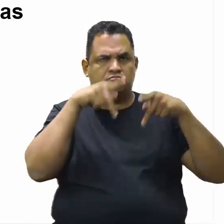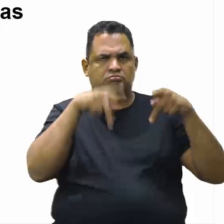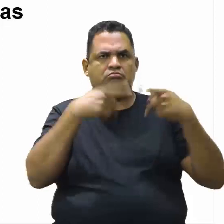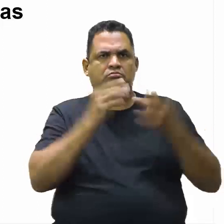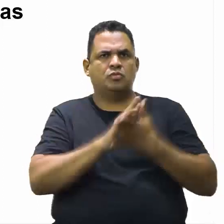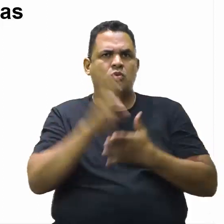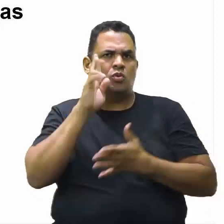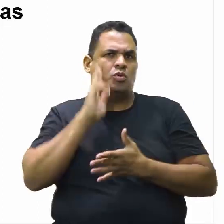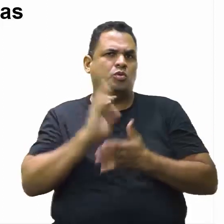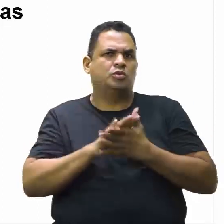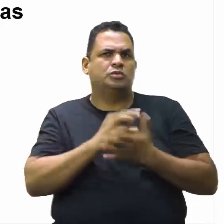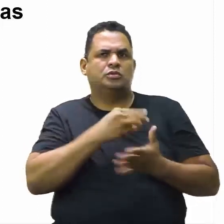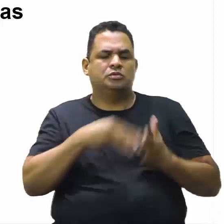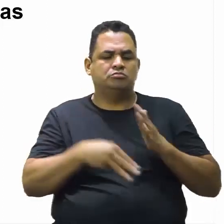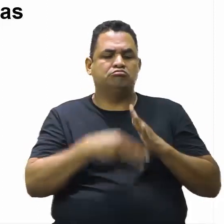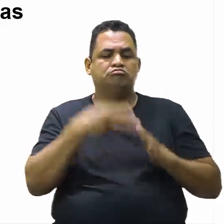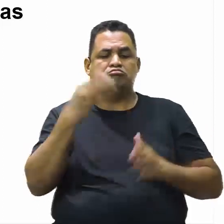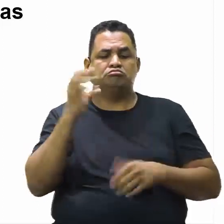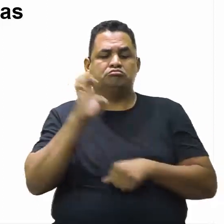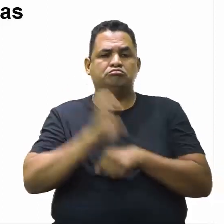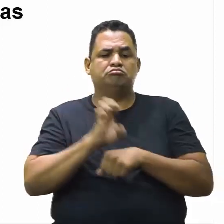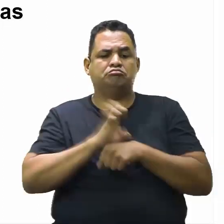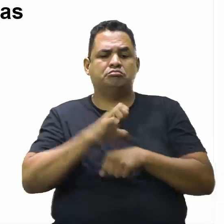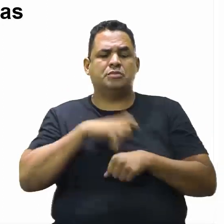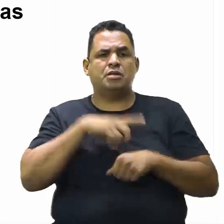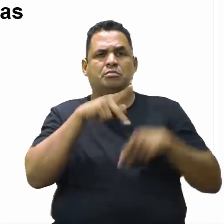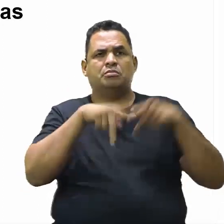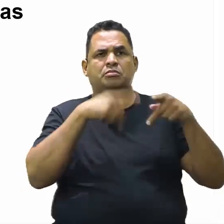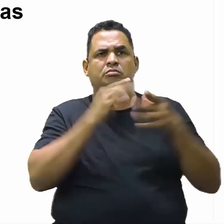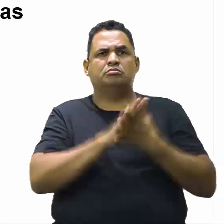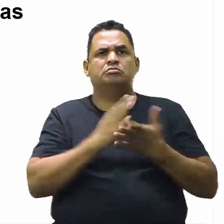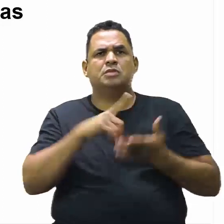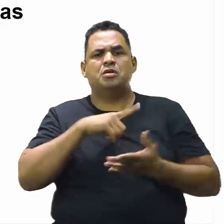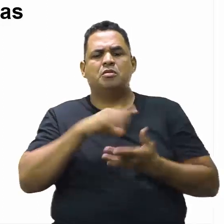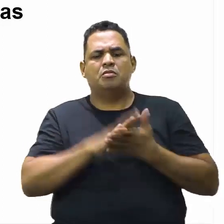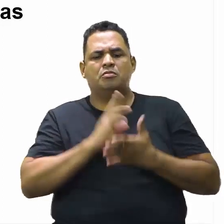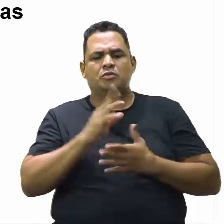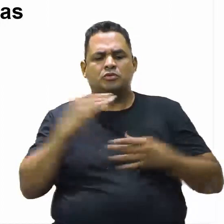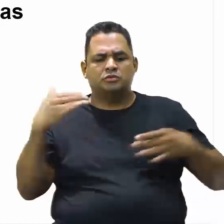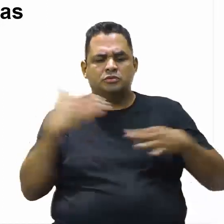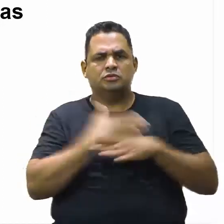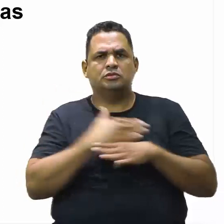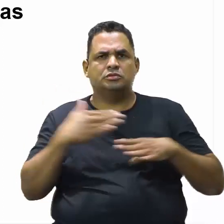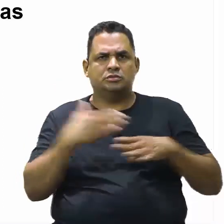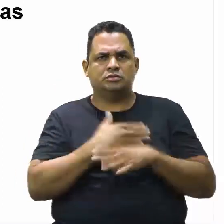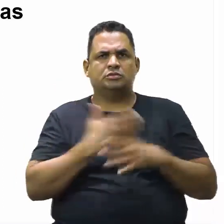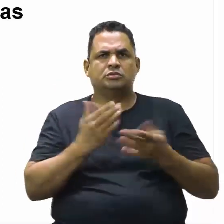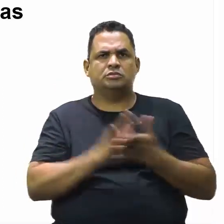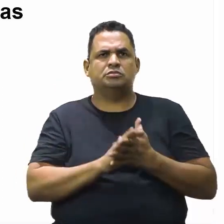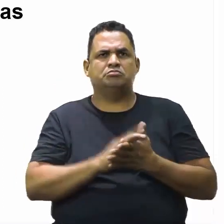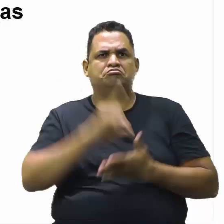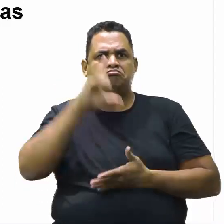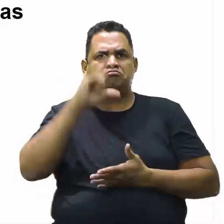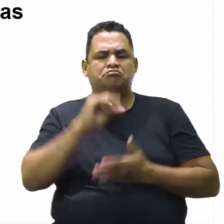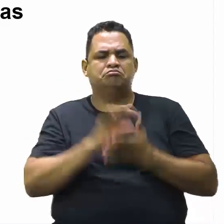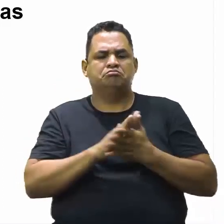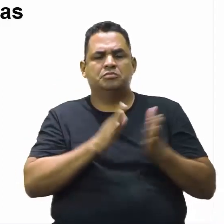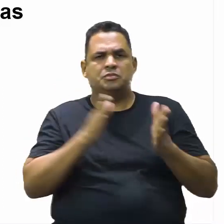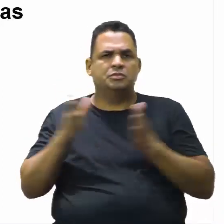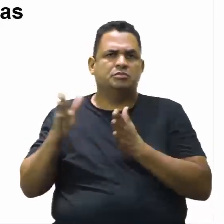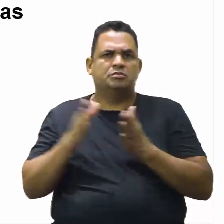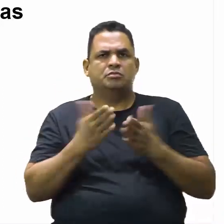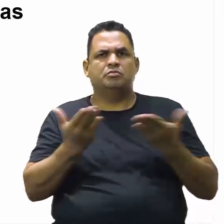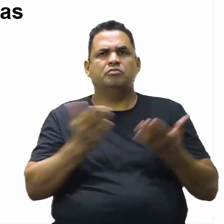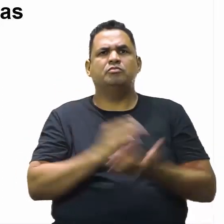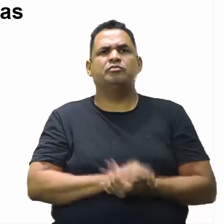norte, contando aí com um processo de urbanização bastante recuado no tempo. Nesse